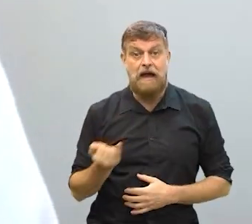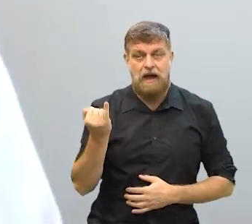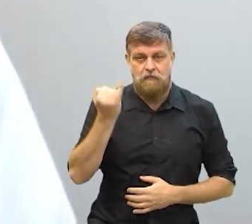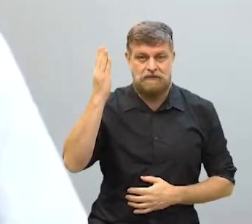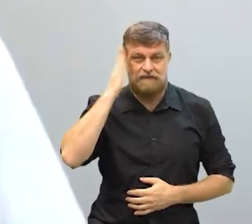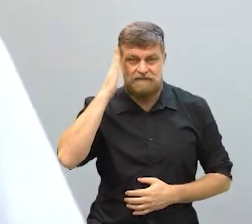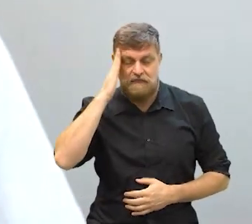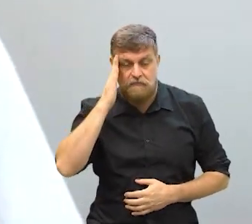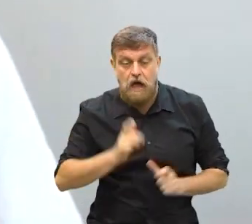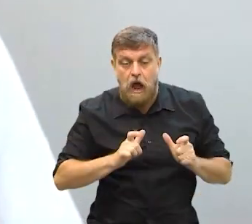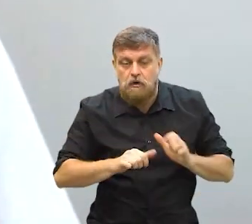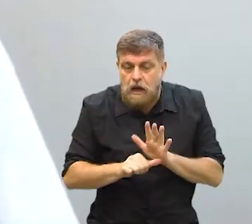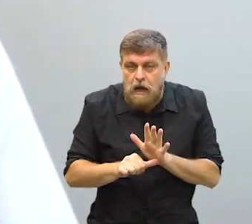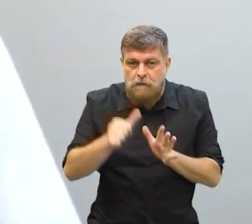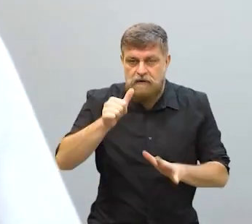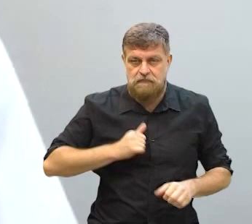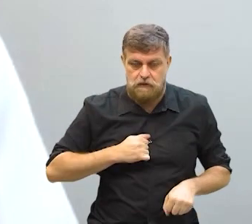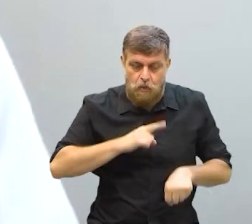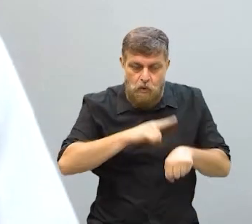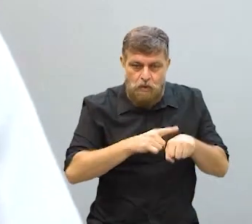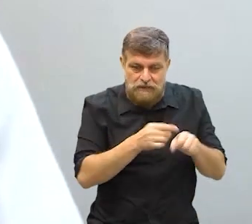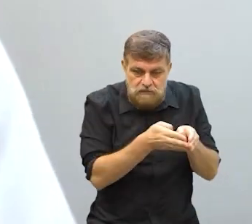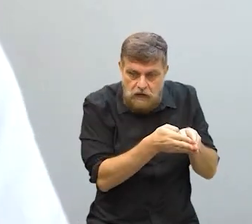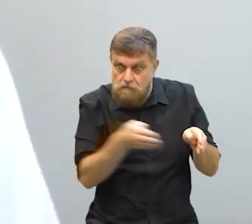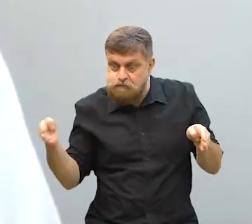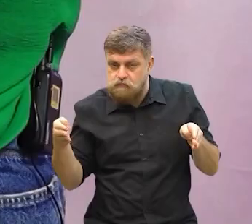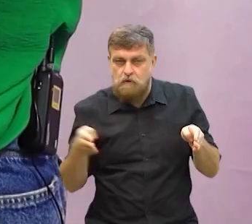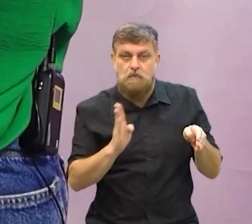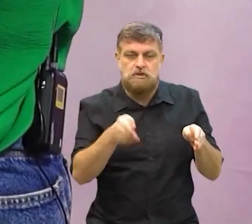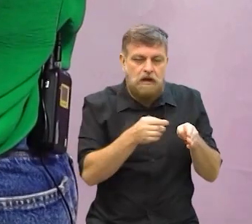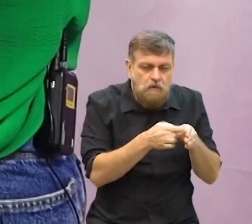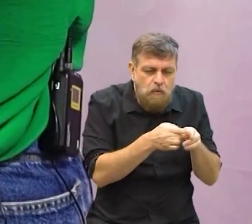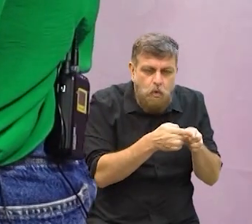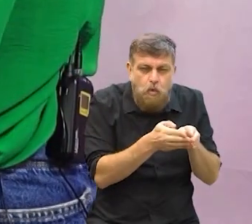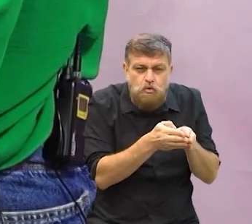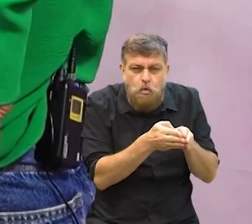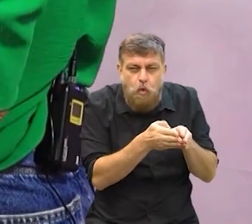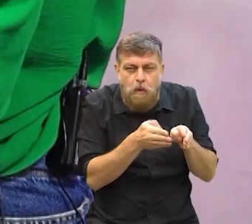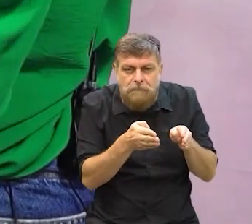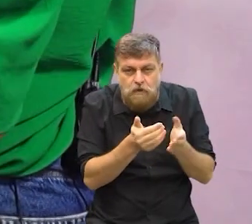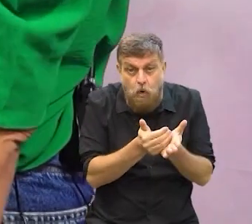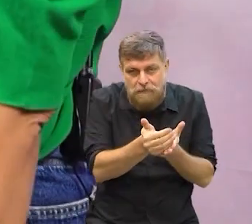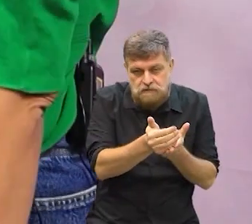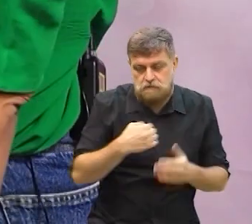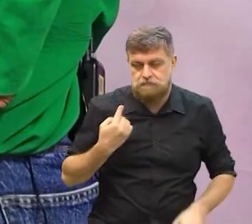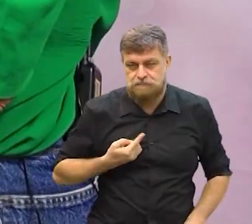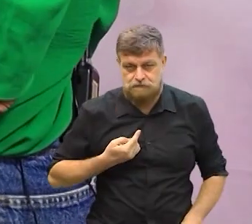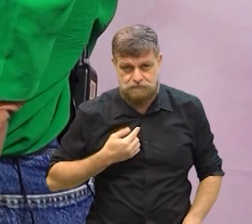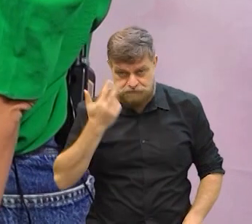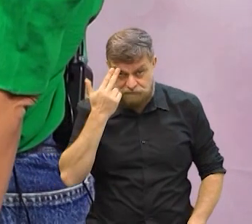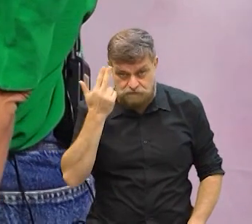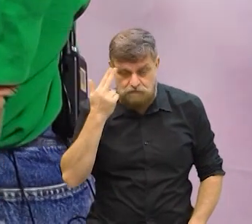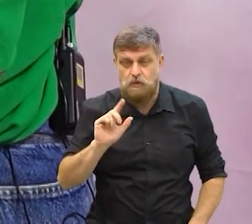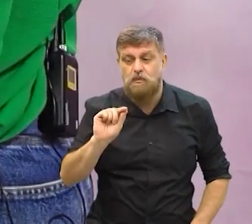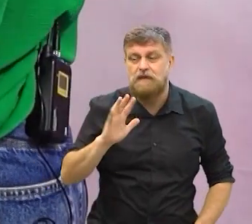tratamento da mulher, é nós definirmos primeiro qual é o estágio que a doença se encontra. O senhor falou aí, estágio em que a doença se encontra.